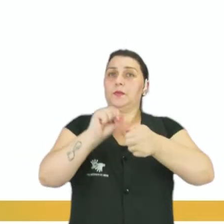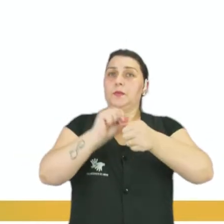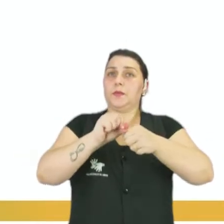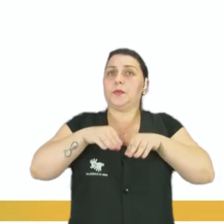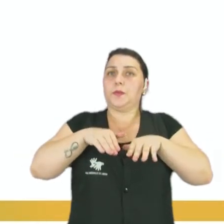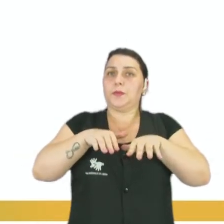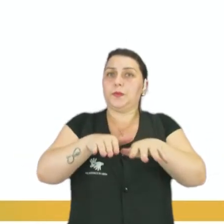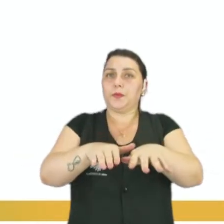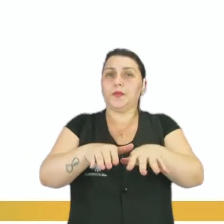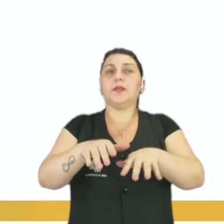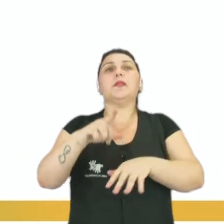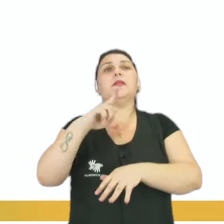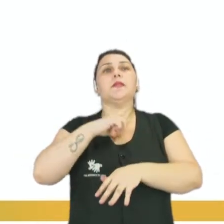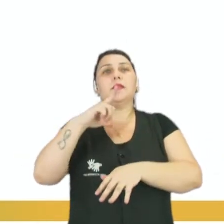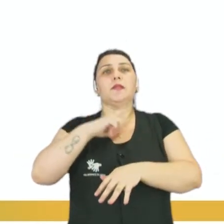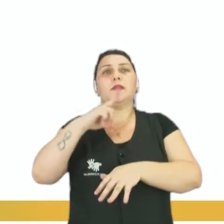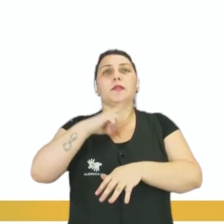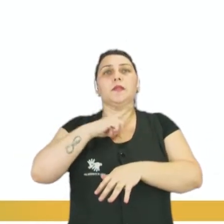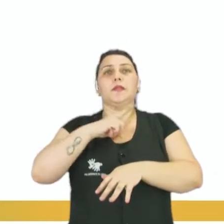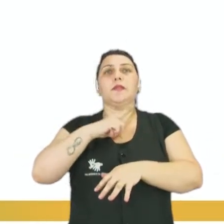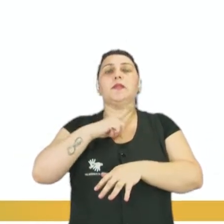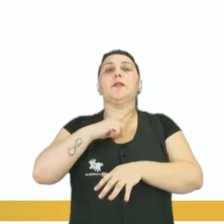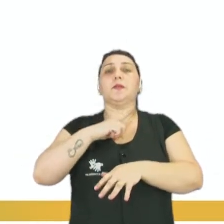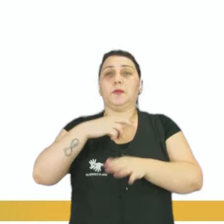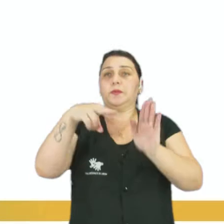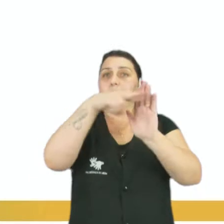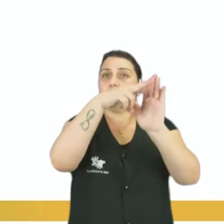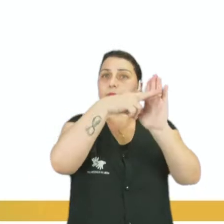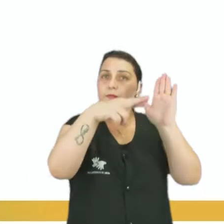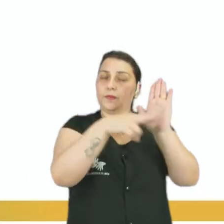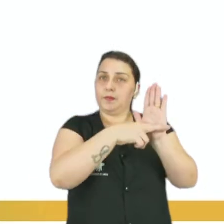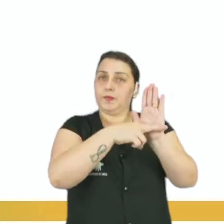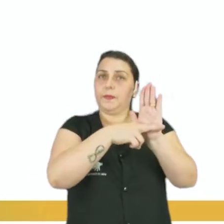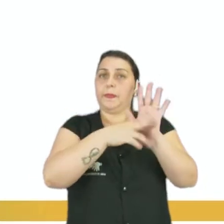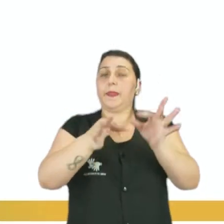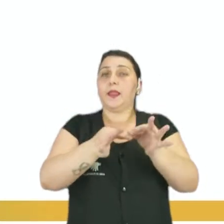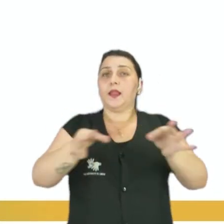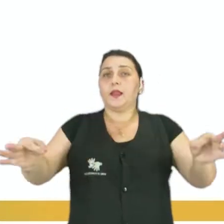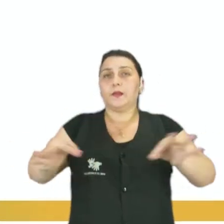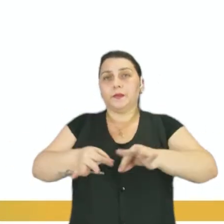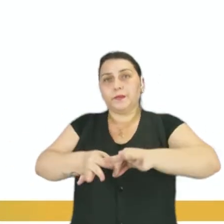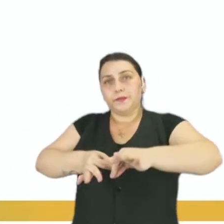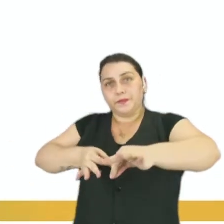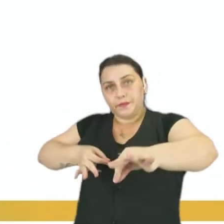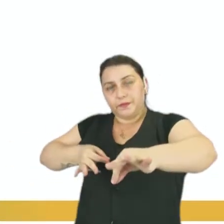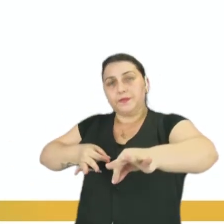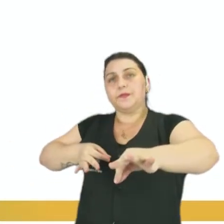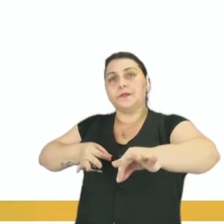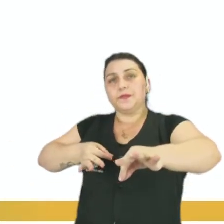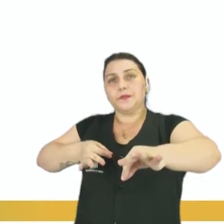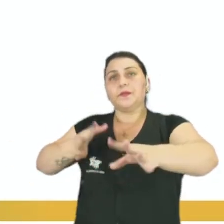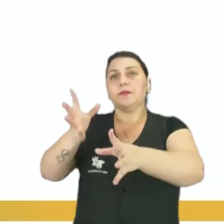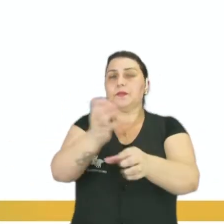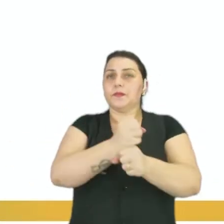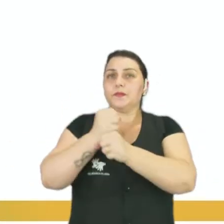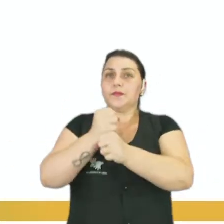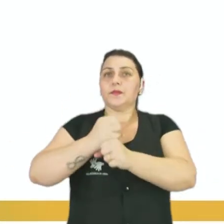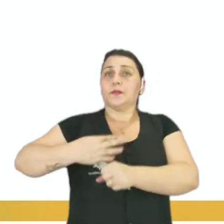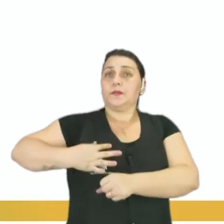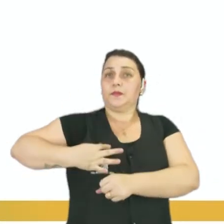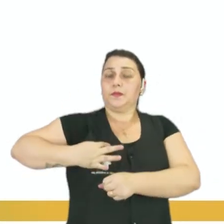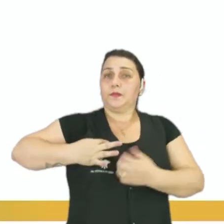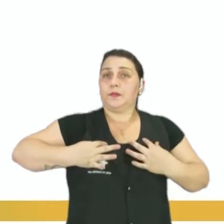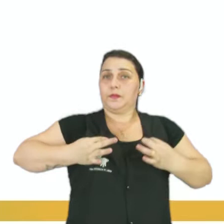fazê-la aí nós temos um comando as grandezas comprimento da camisa e o total de